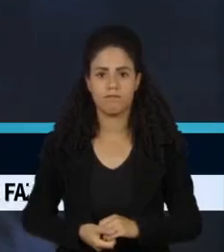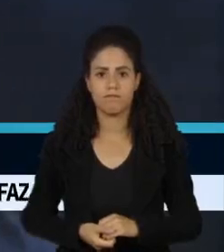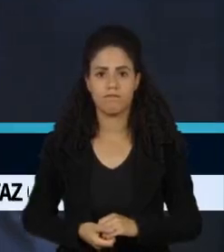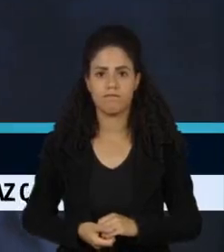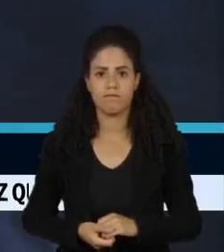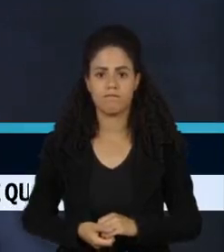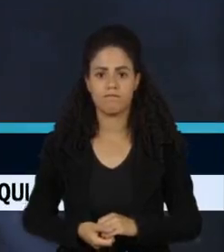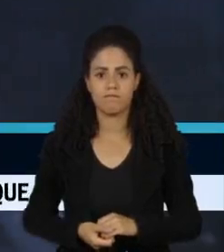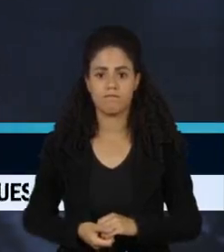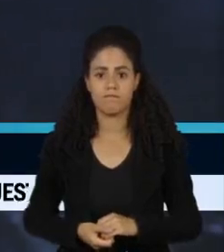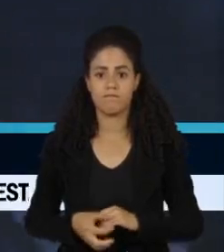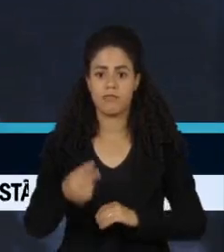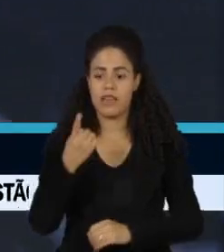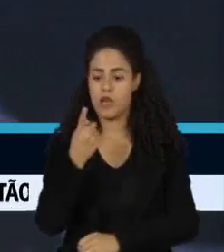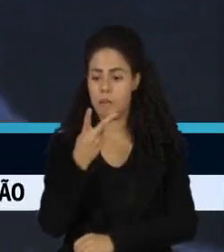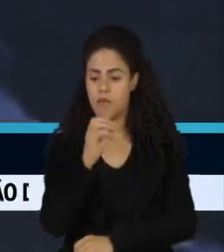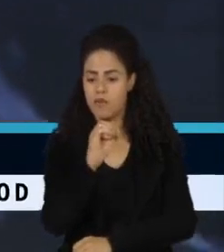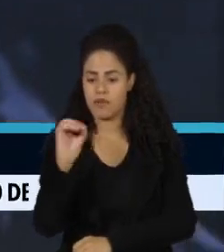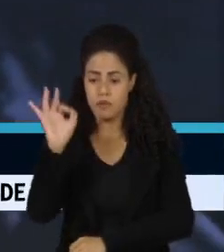MA